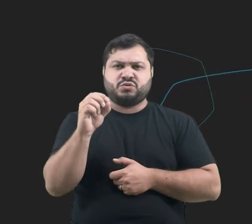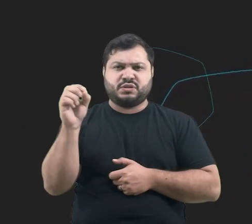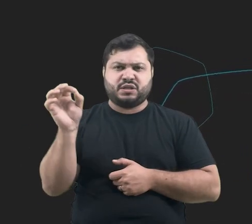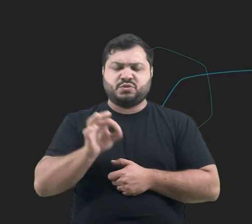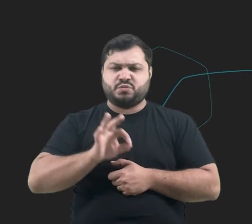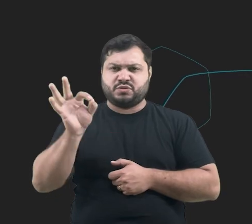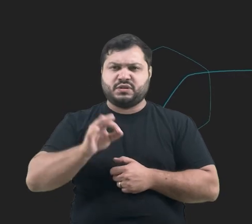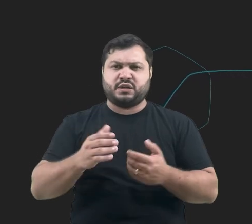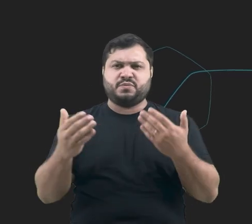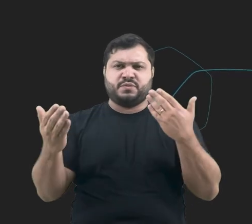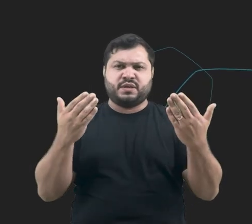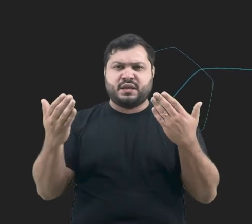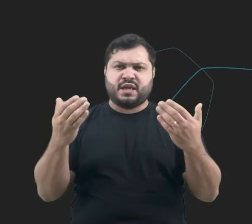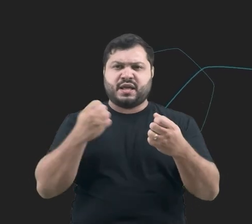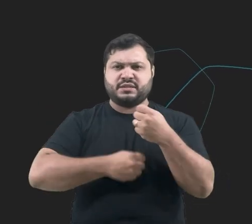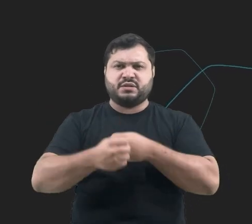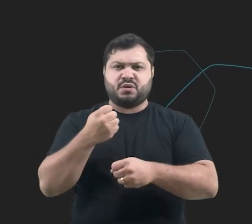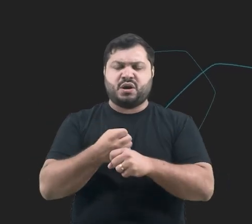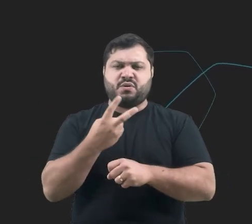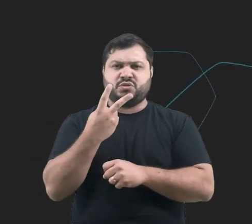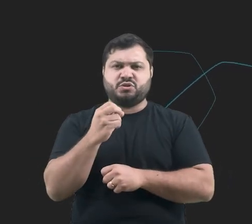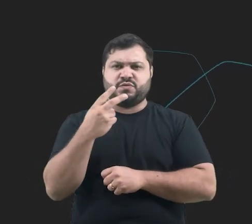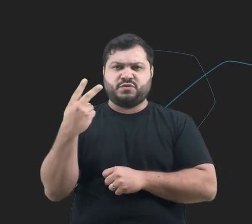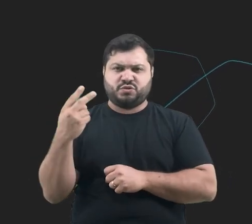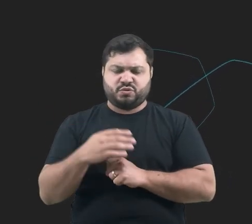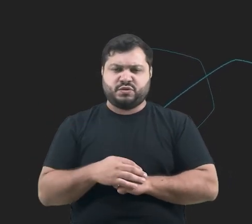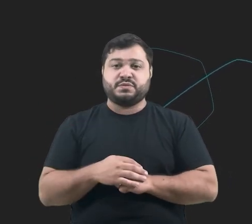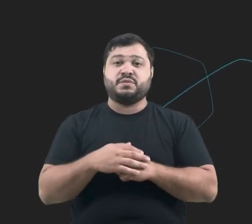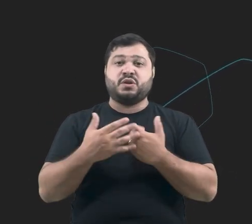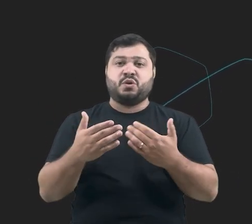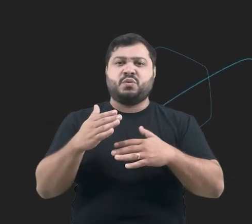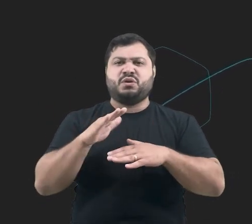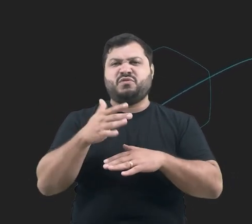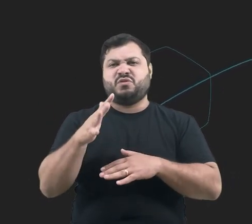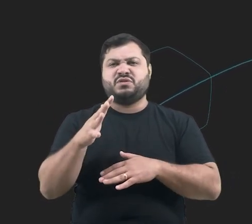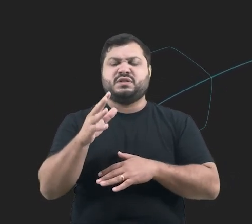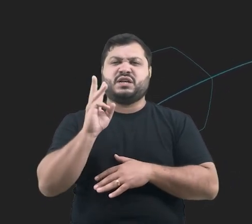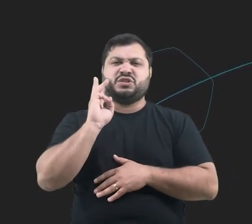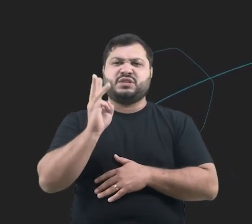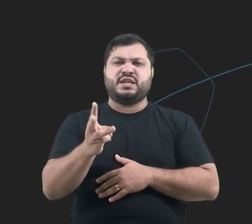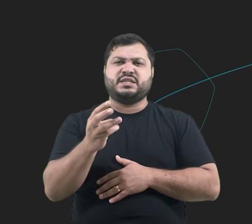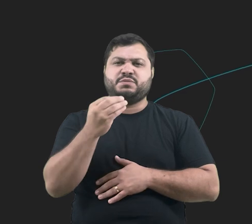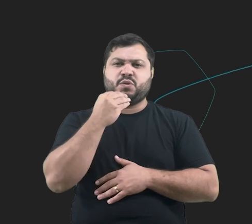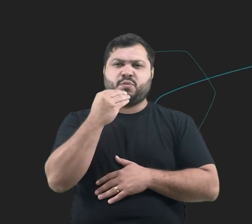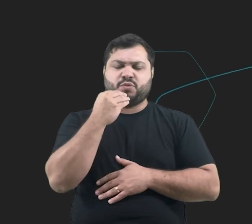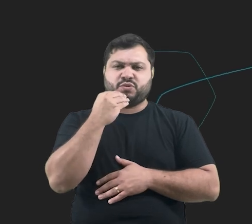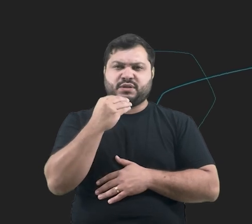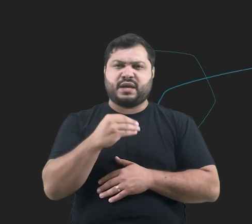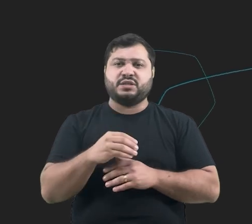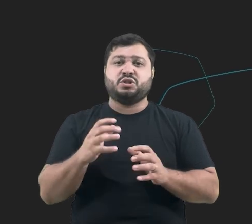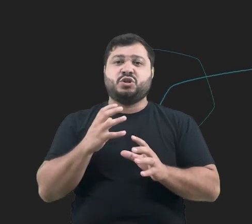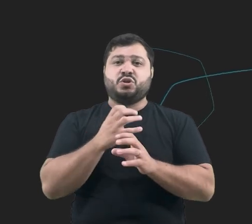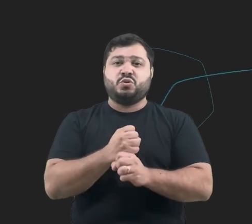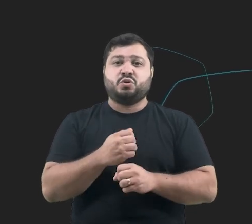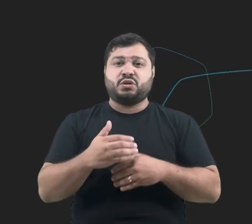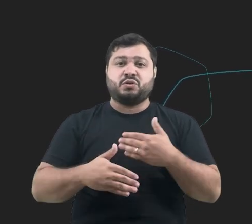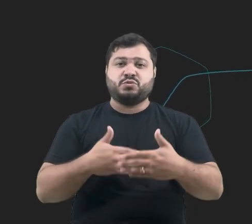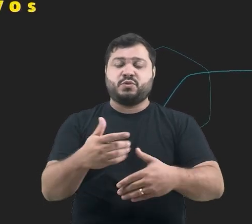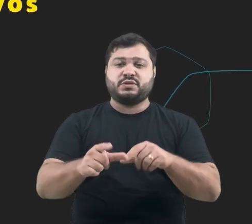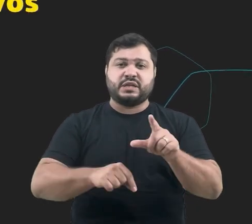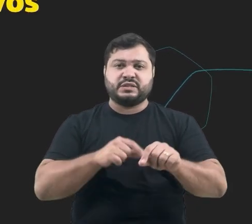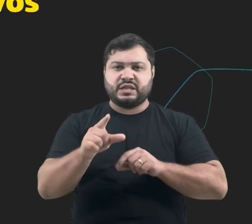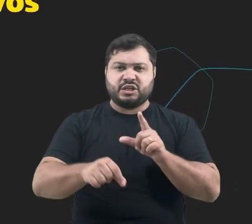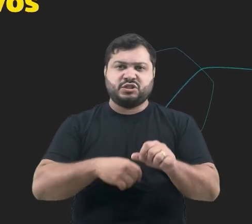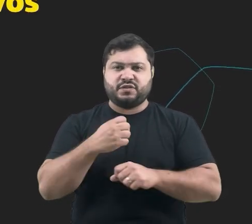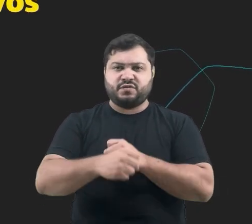de 200% em relação ao ano de 2022, quando foram cerca de 3 mil oportunidades. Do total